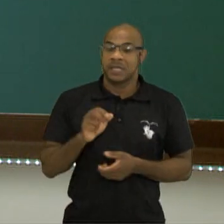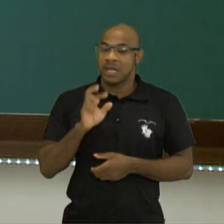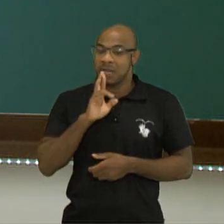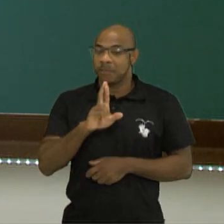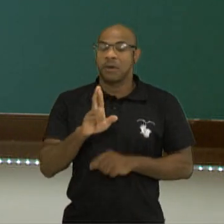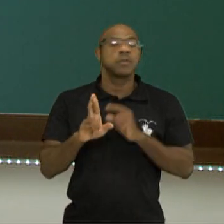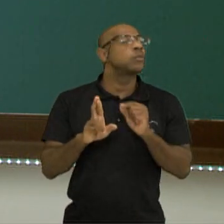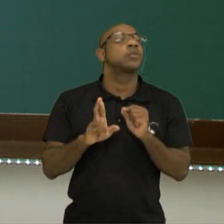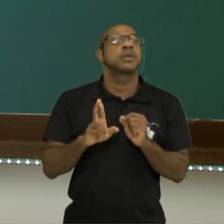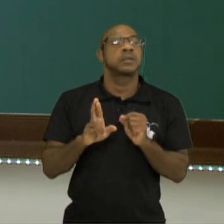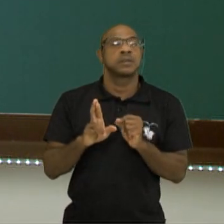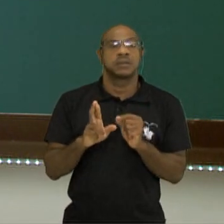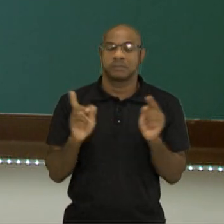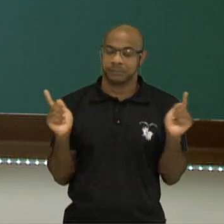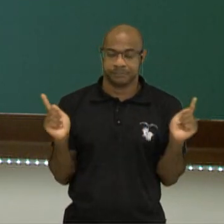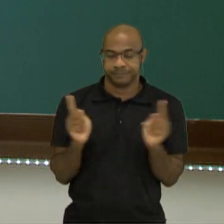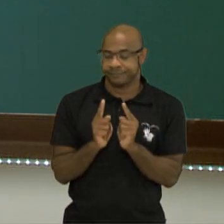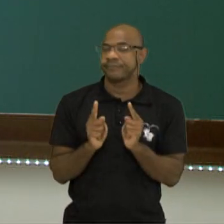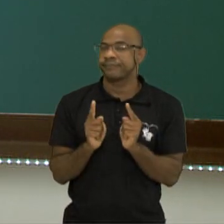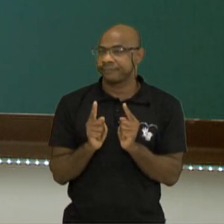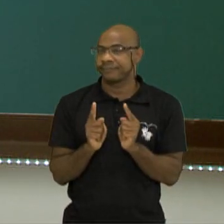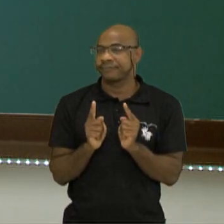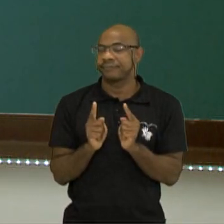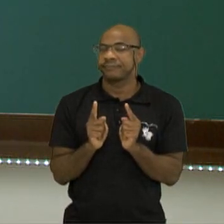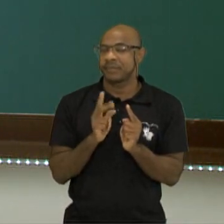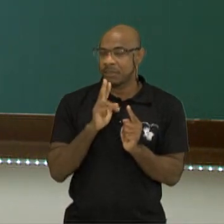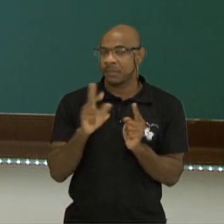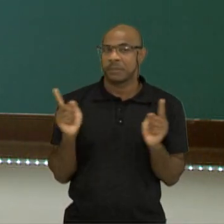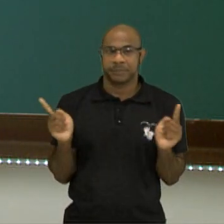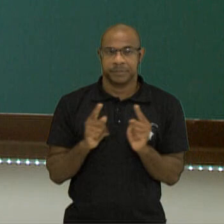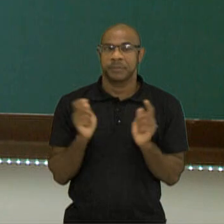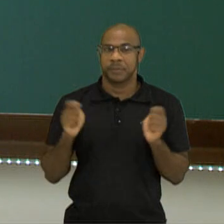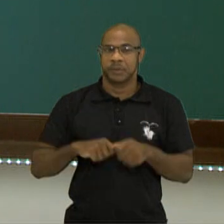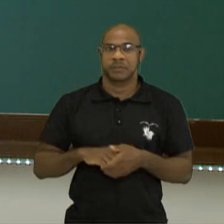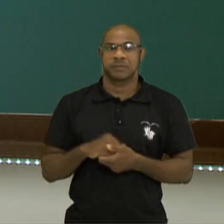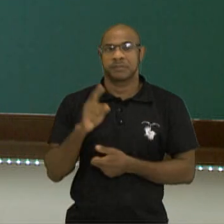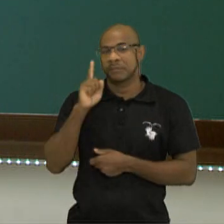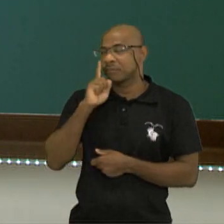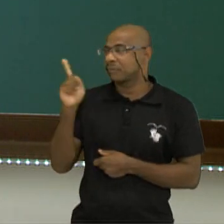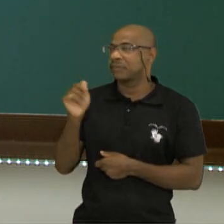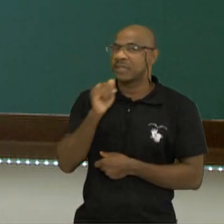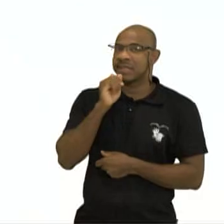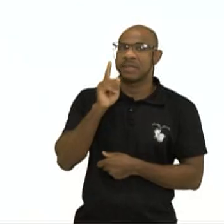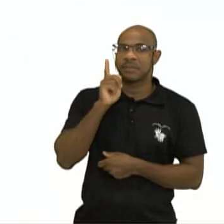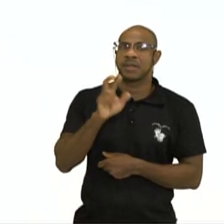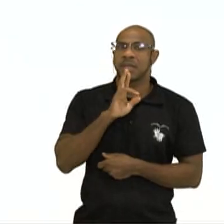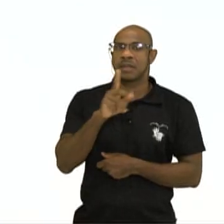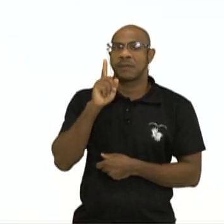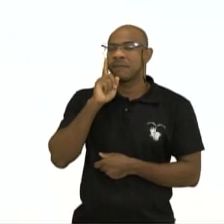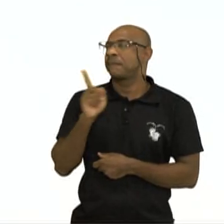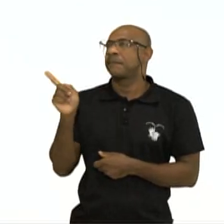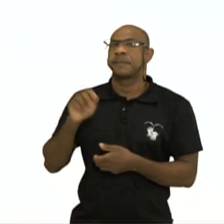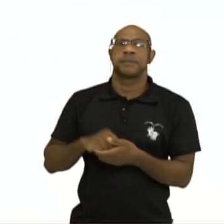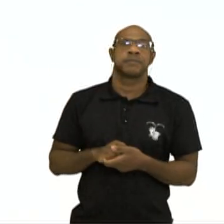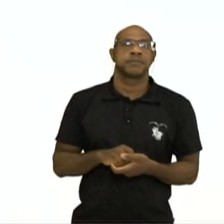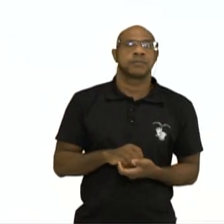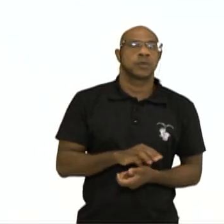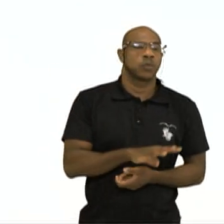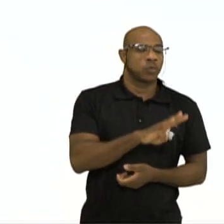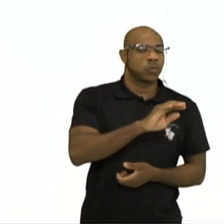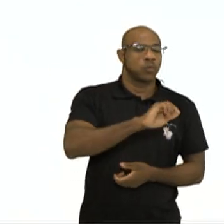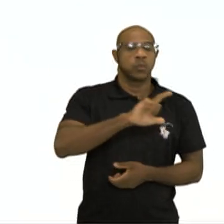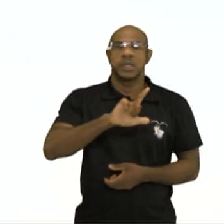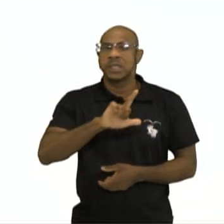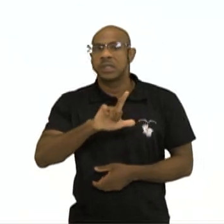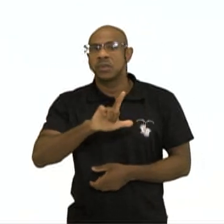responder, as respostas são todas curtinhas, tá bom? Então, vai ser sempre will I, e então vai vir o